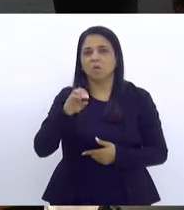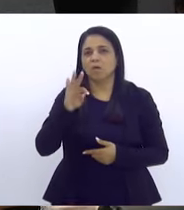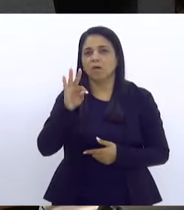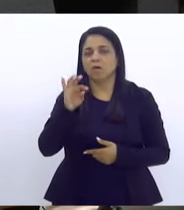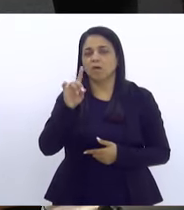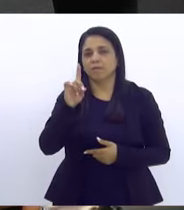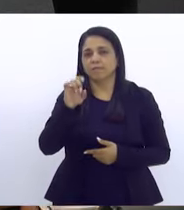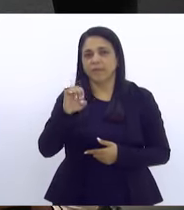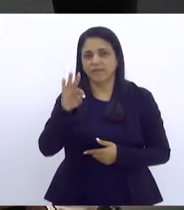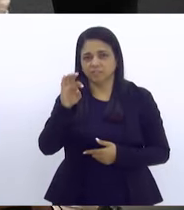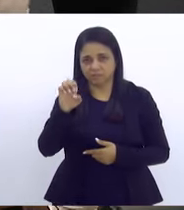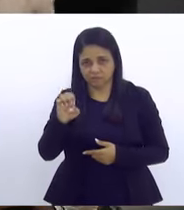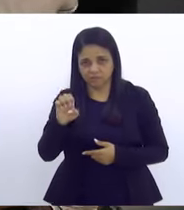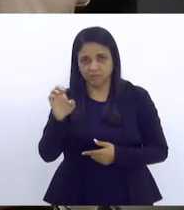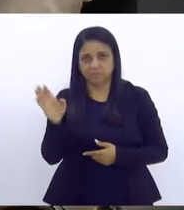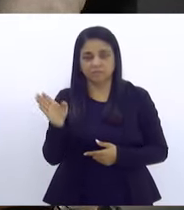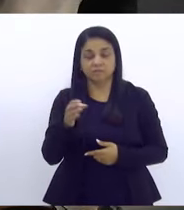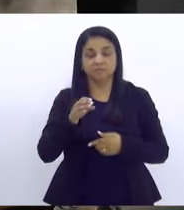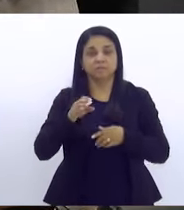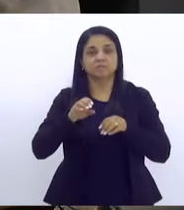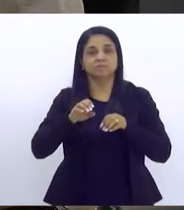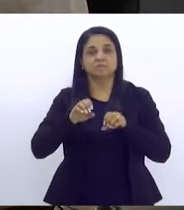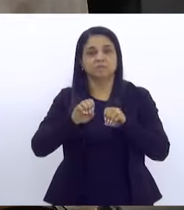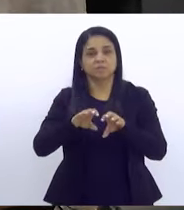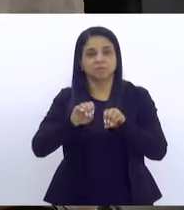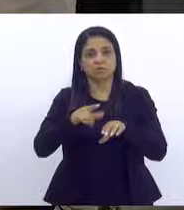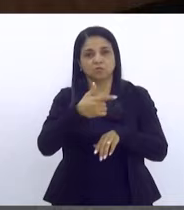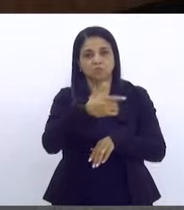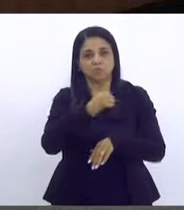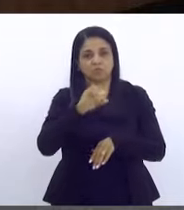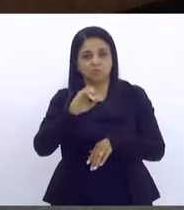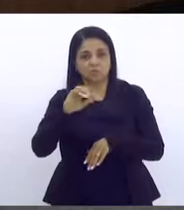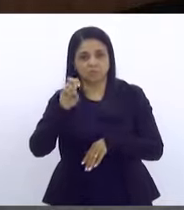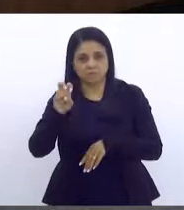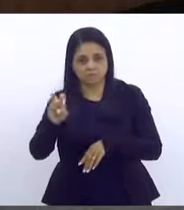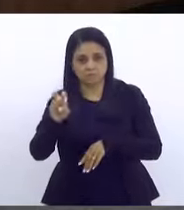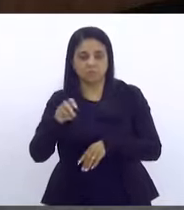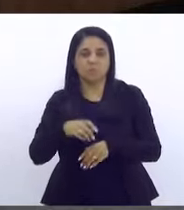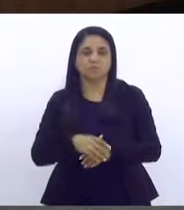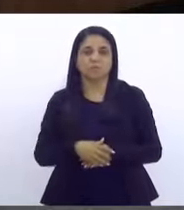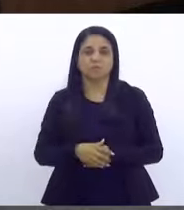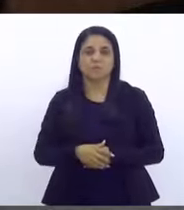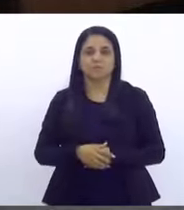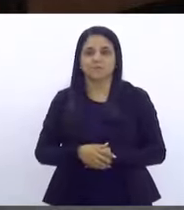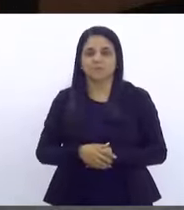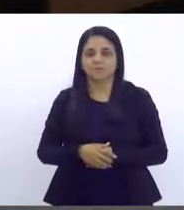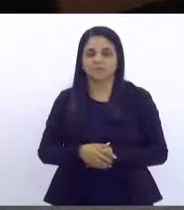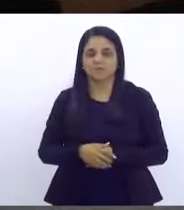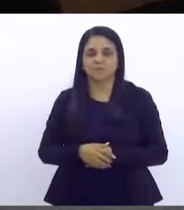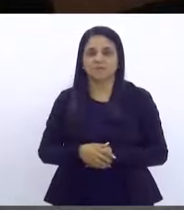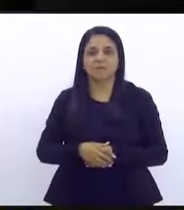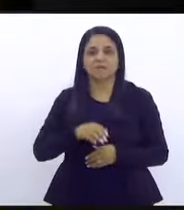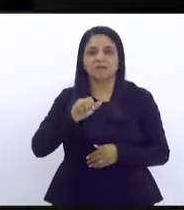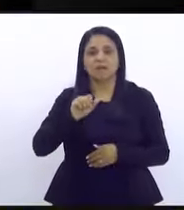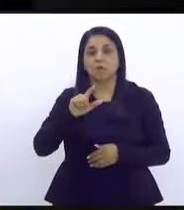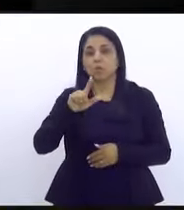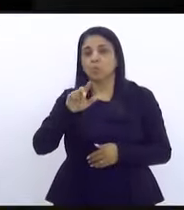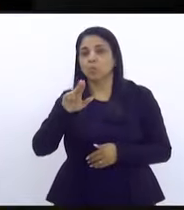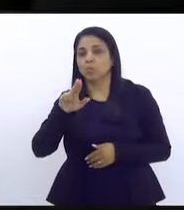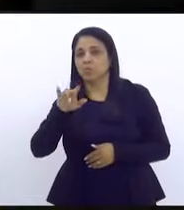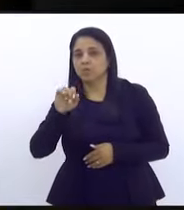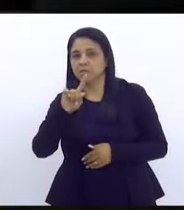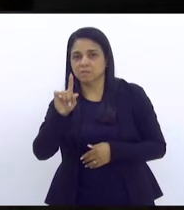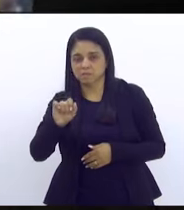Eugênia Lourenço, educadora desde 5 de 2003, do Bloco da Catedral 2. A Luísa de Lima